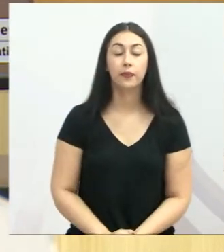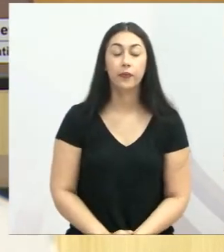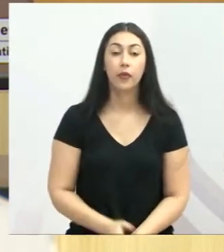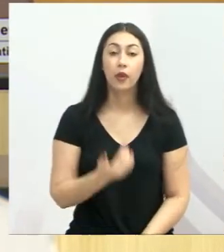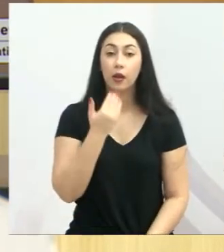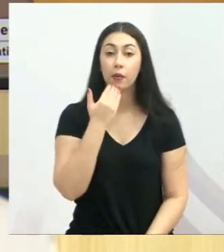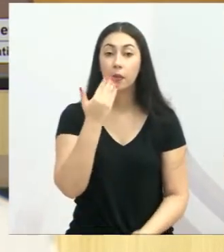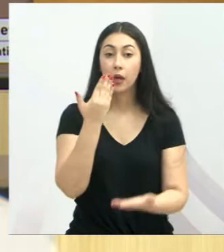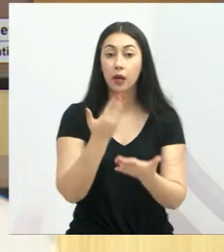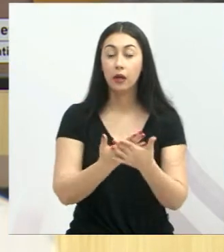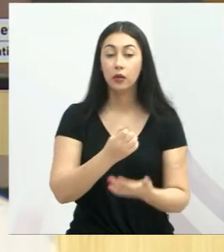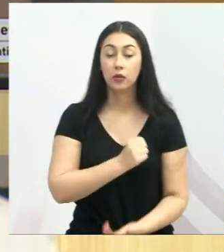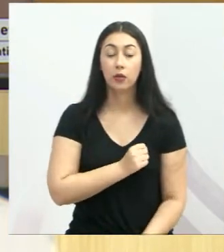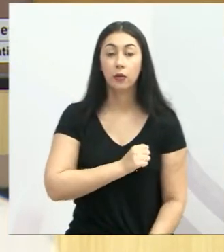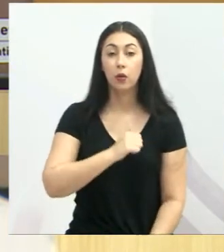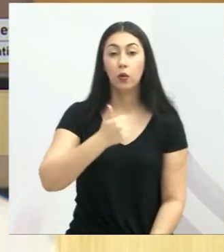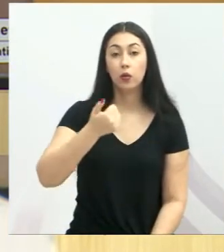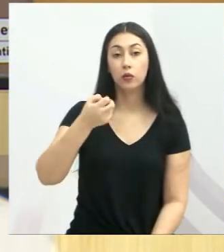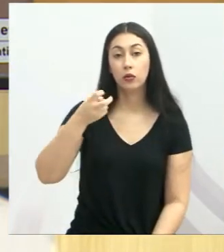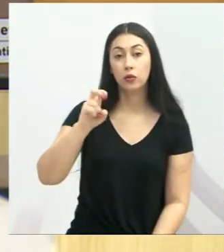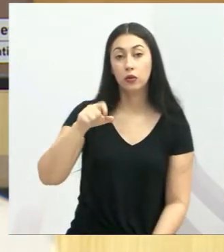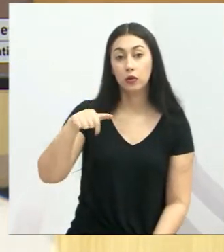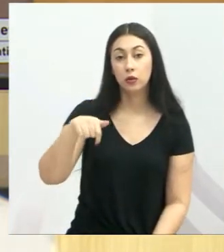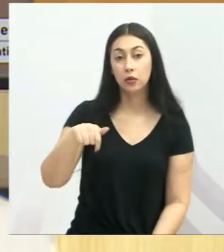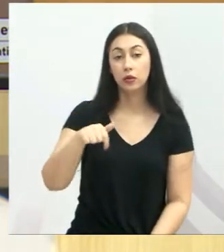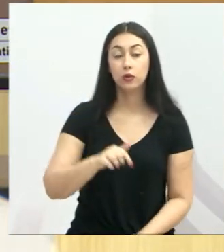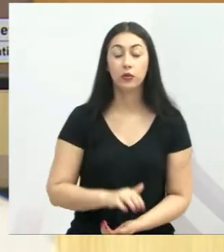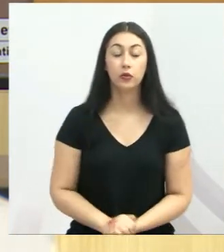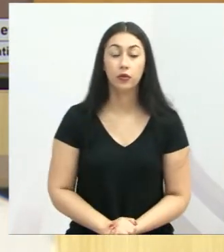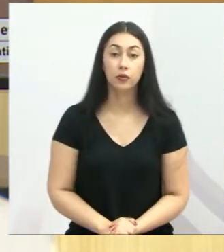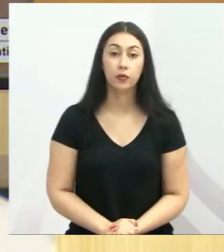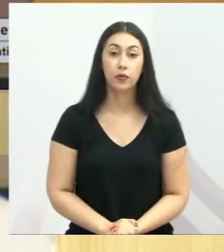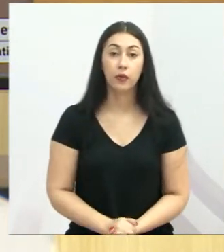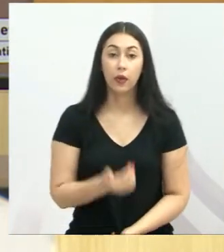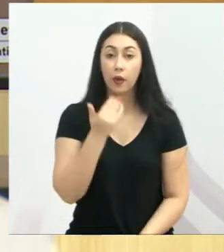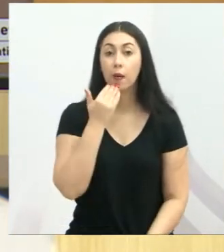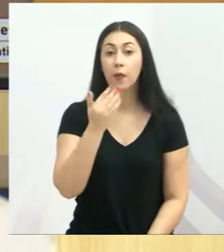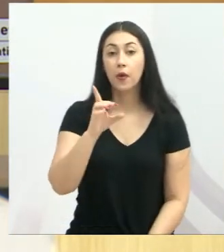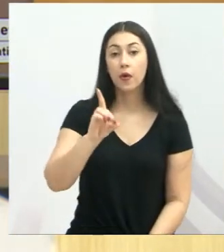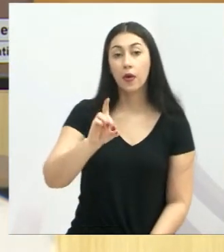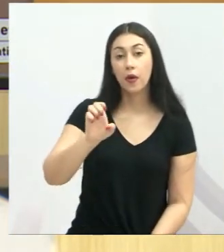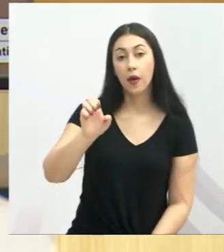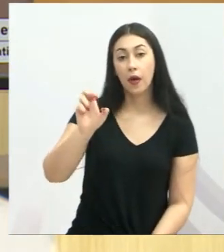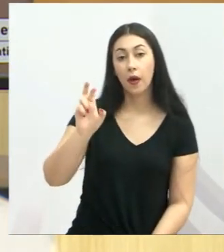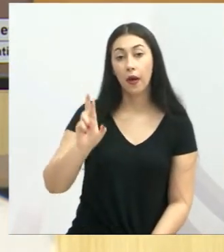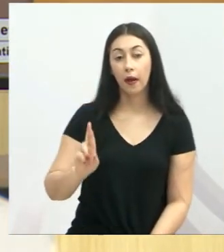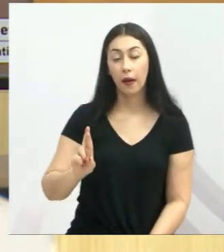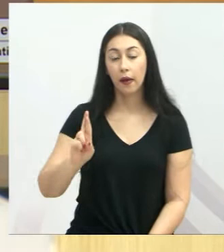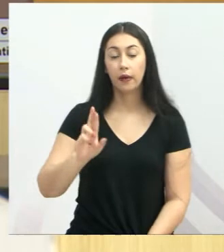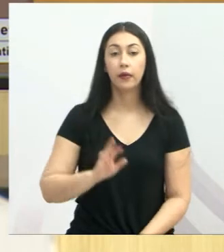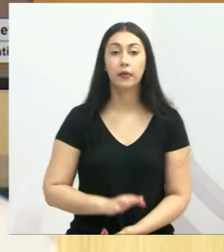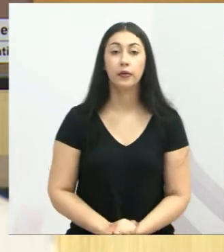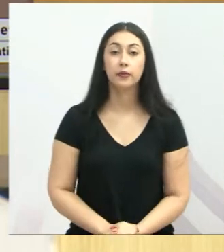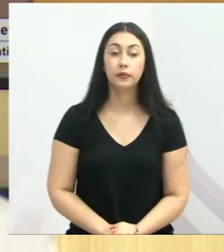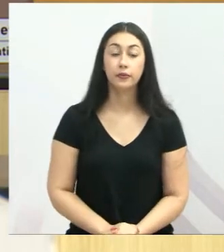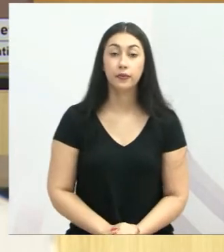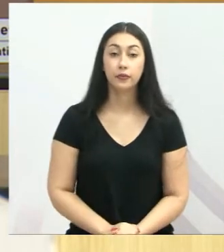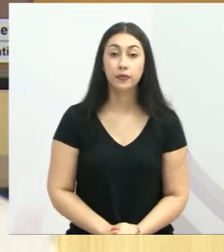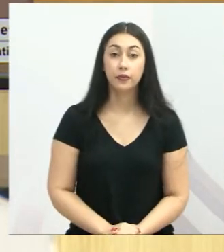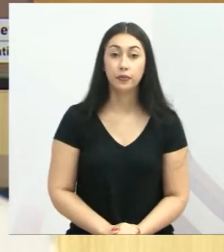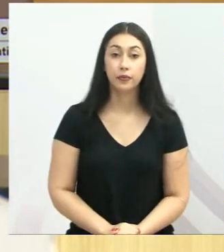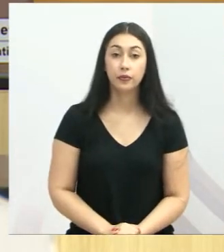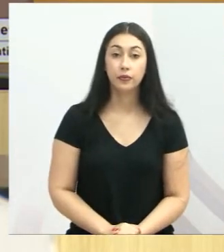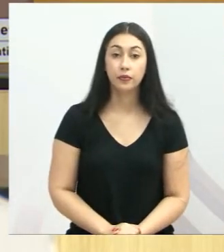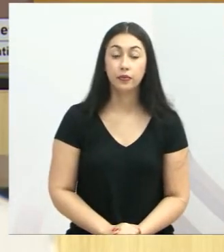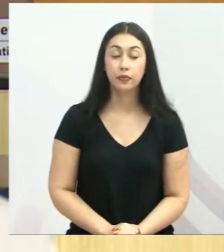Requerimento 157, ao DR, Departamento de Estrada e Rodagem do Estado